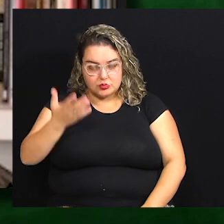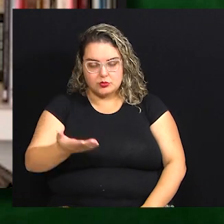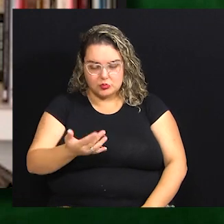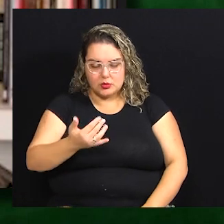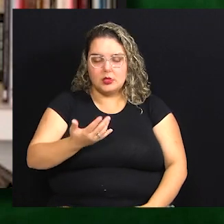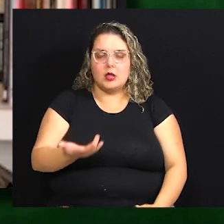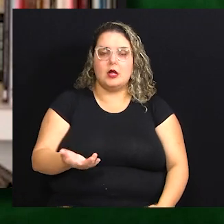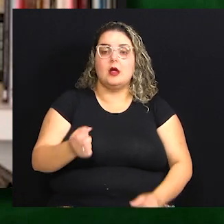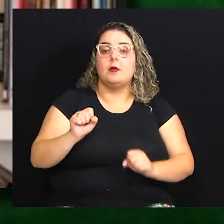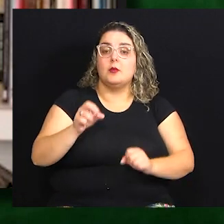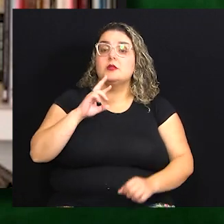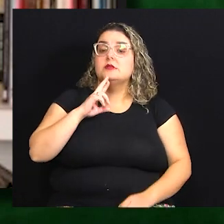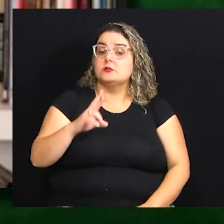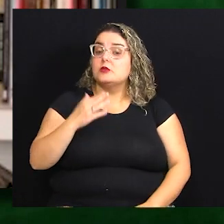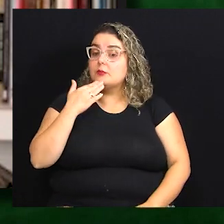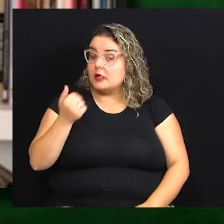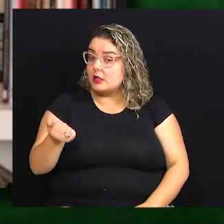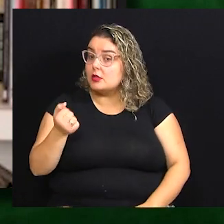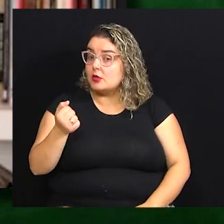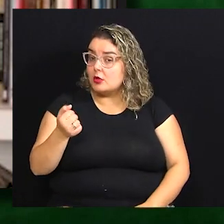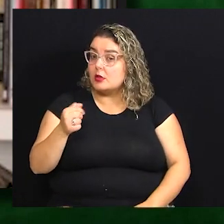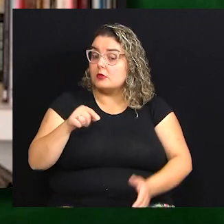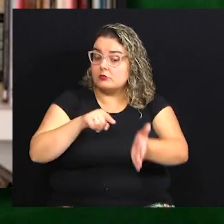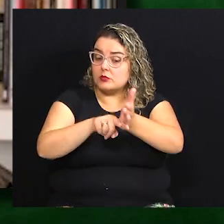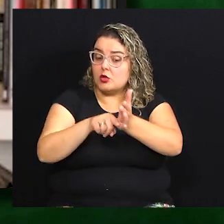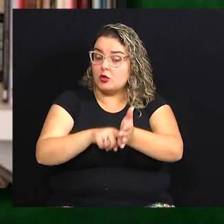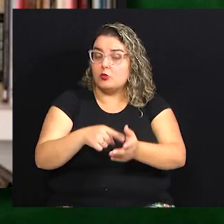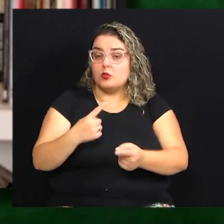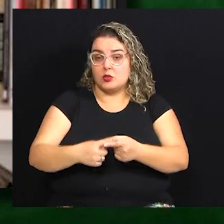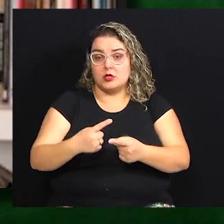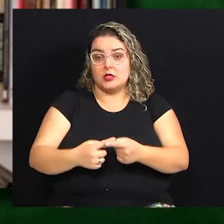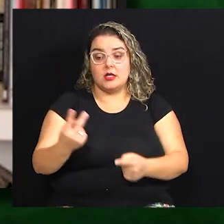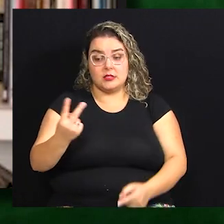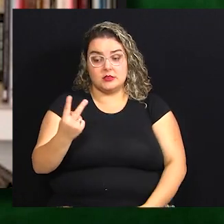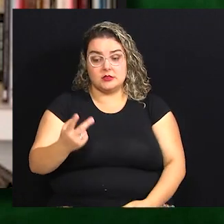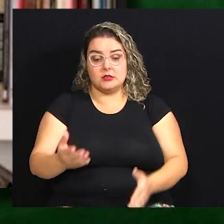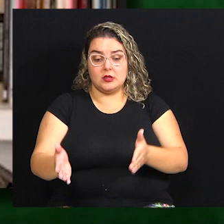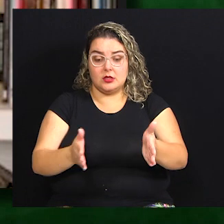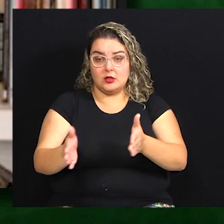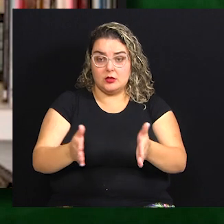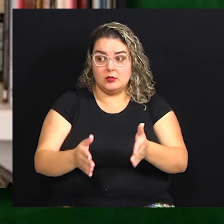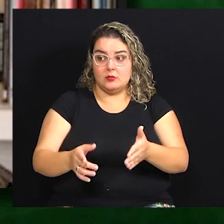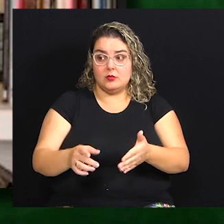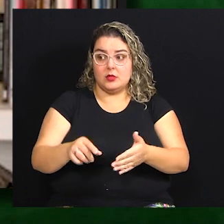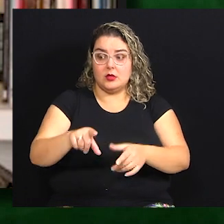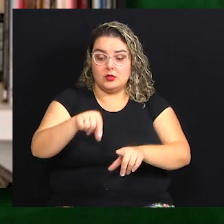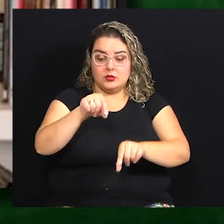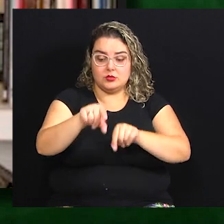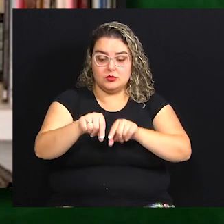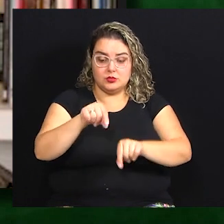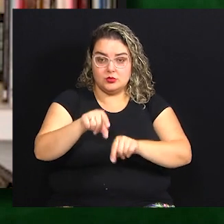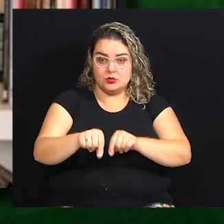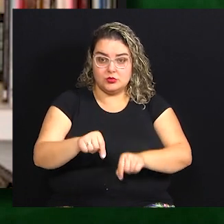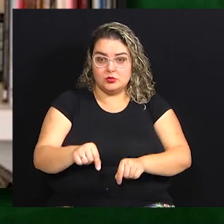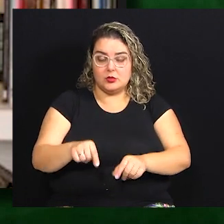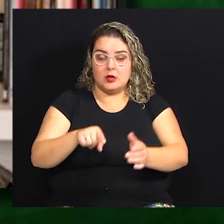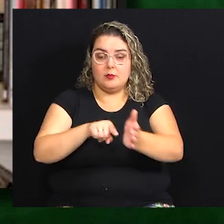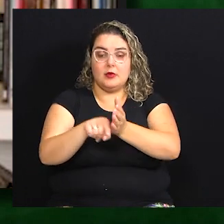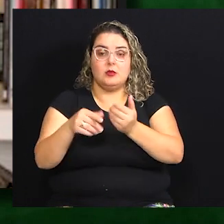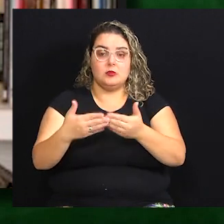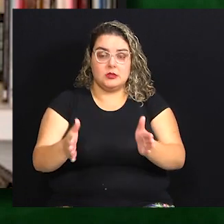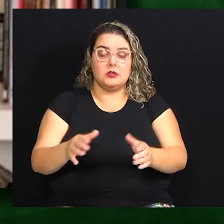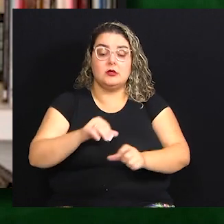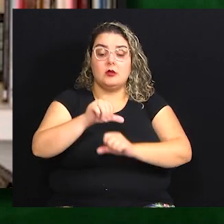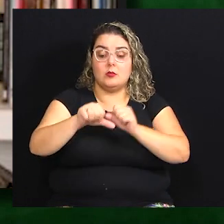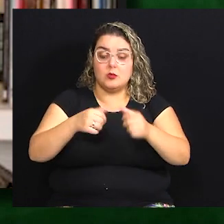eles possam responder melhor as questões. Porque a segunda fase, ela é de questões dissertativas, de questões abertas.